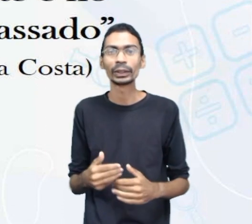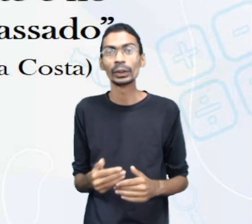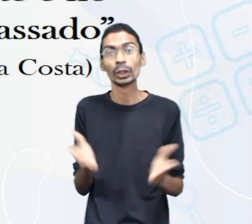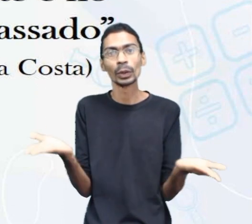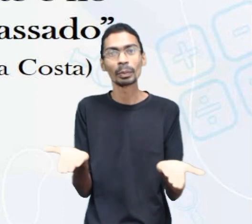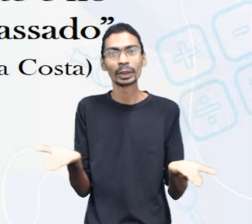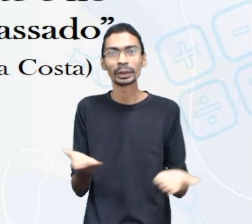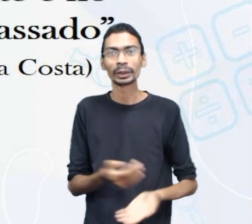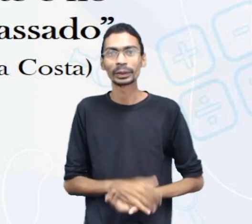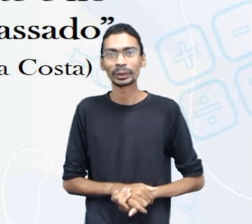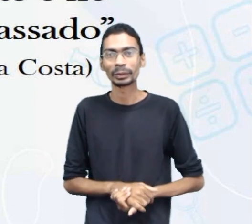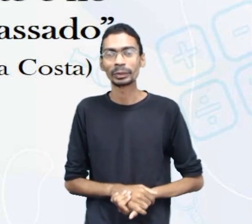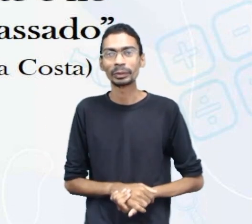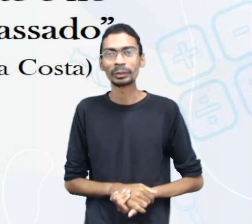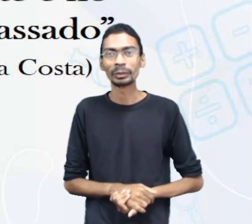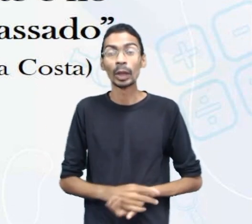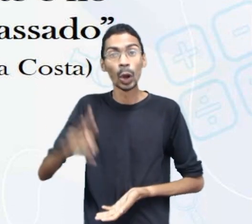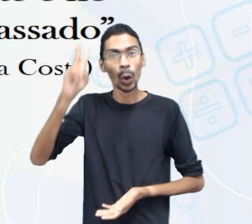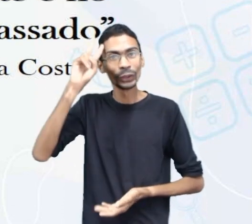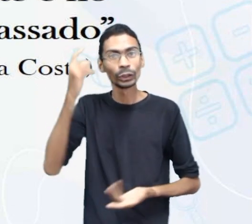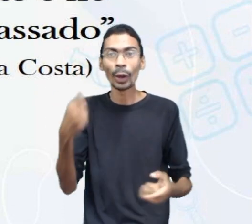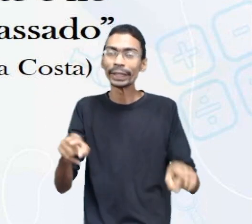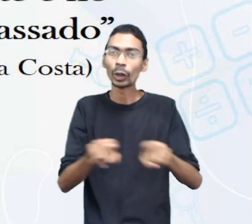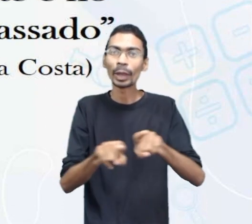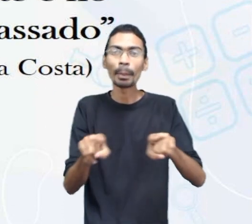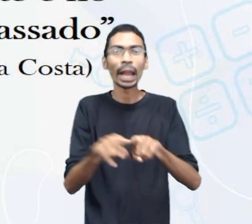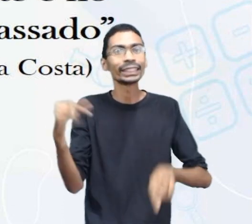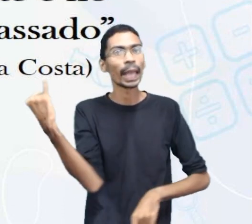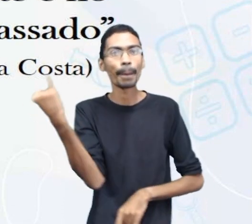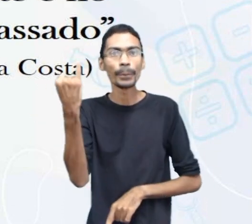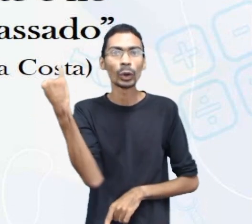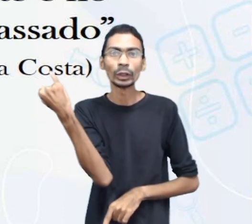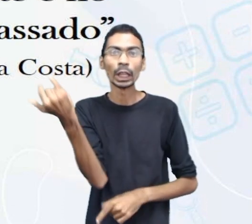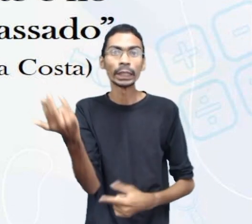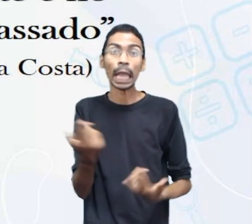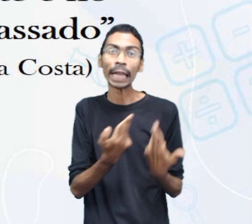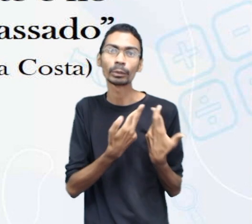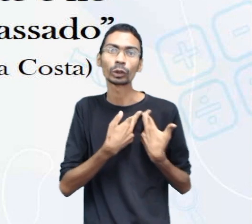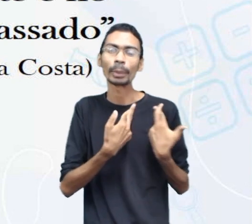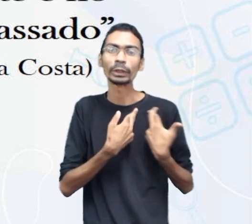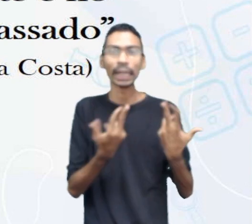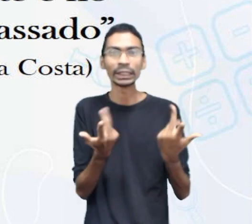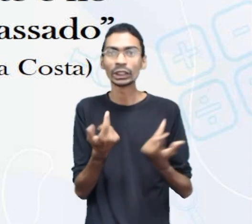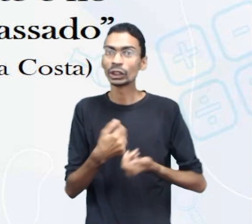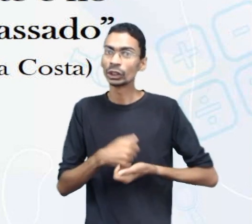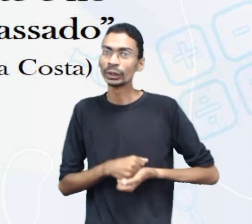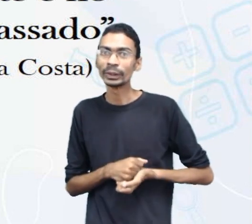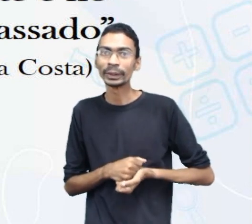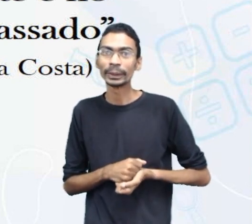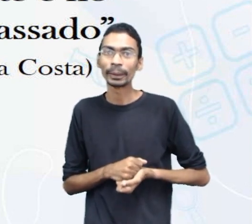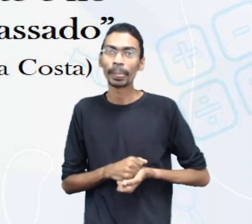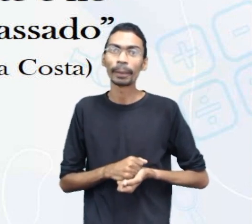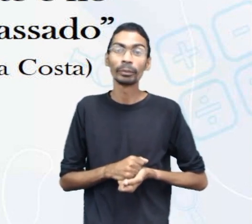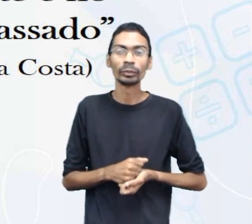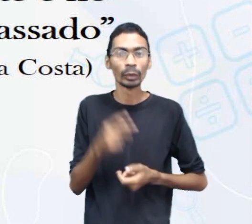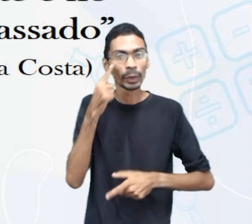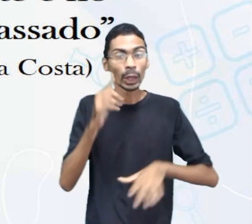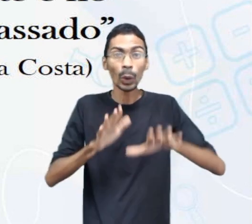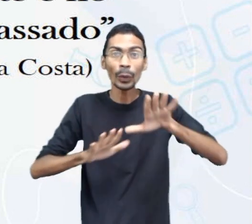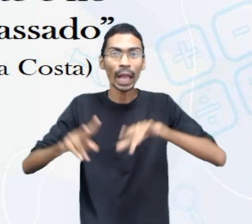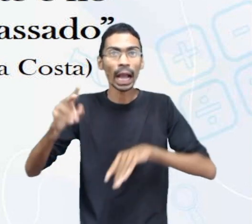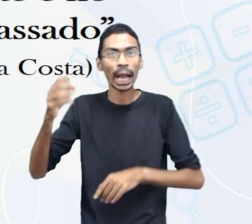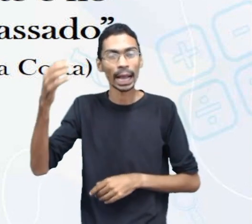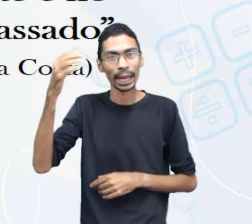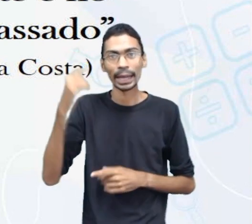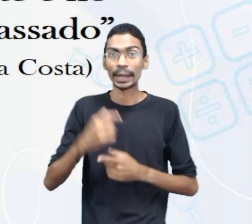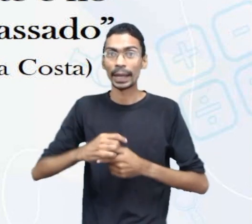e o historiador ele tem a importante função de resgatar e preservar a